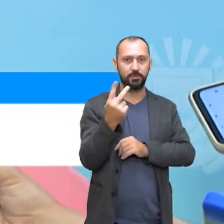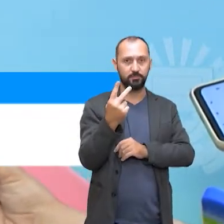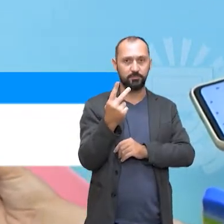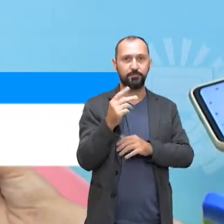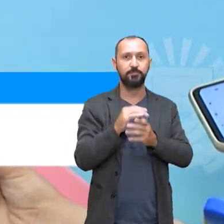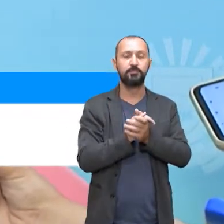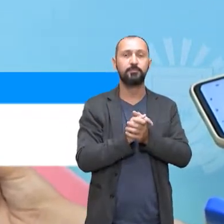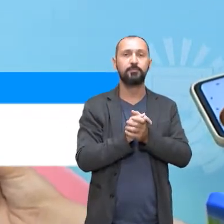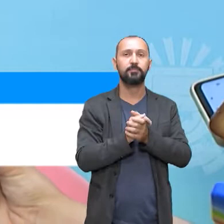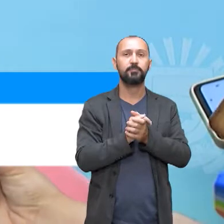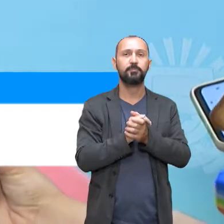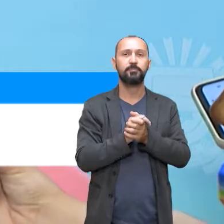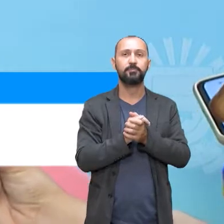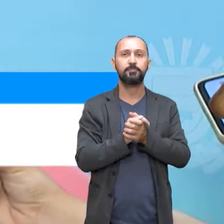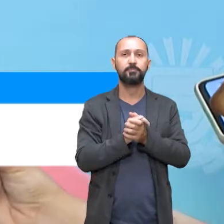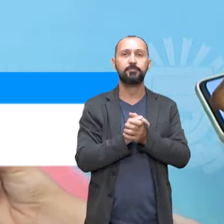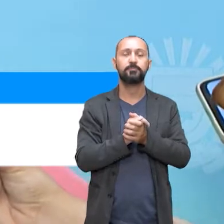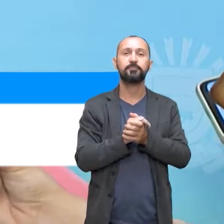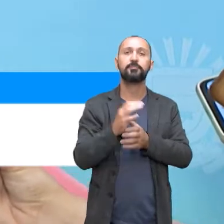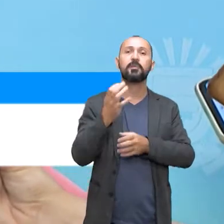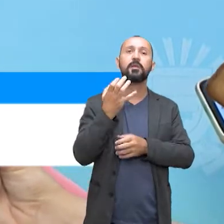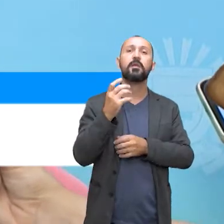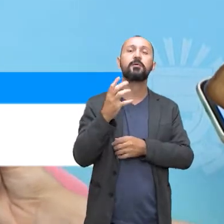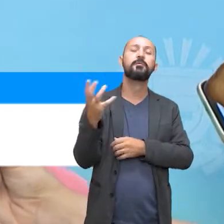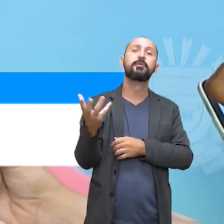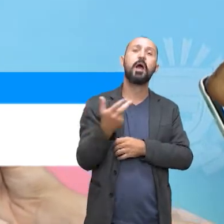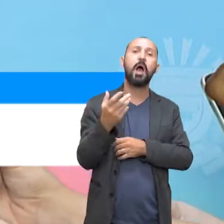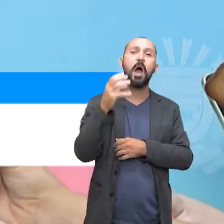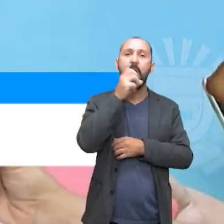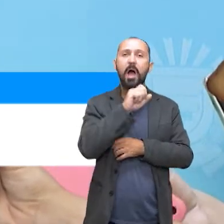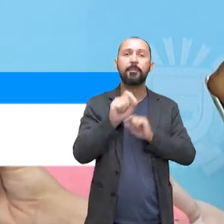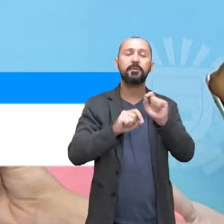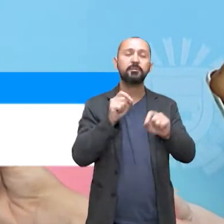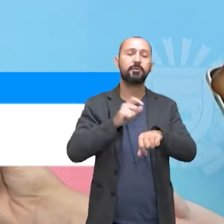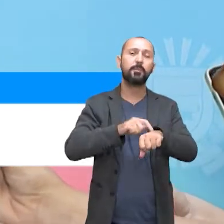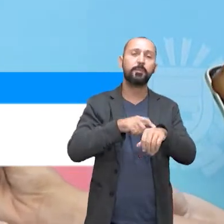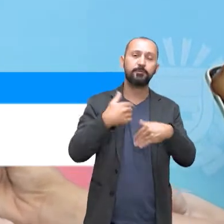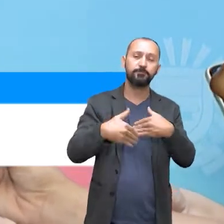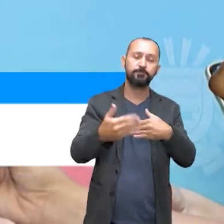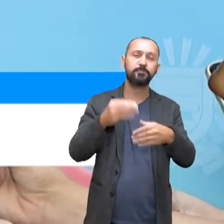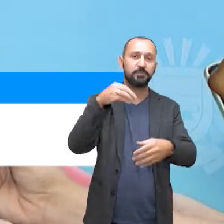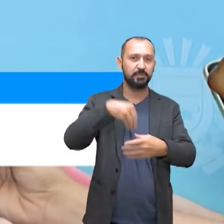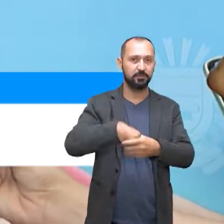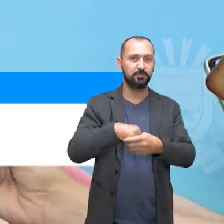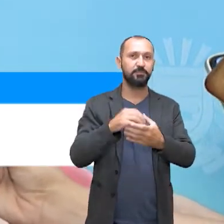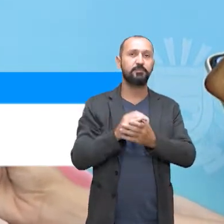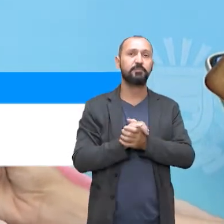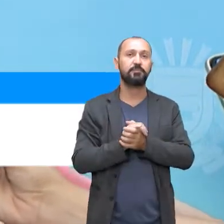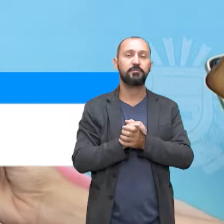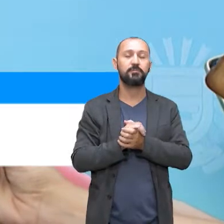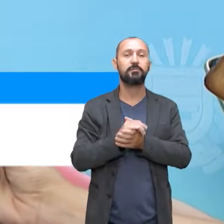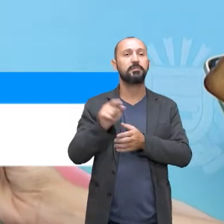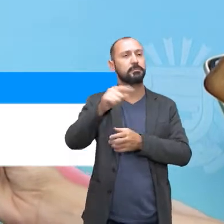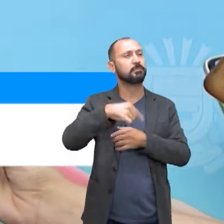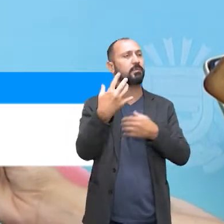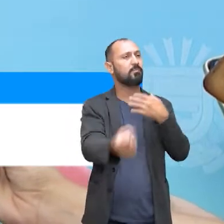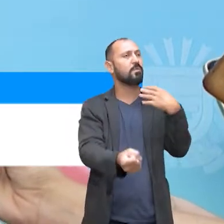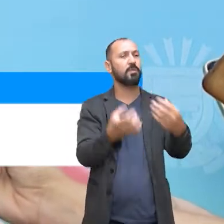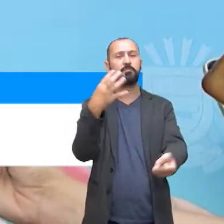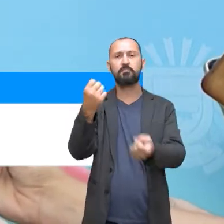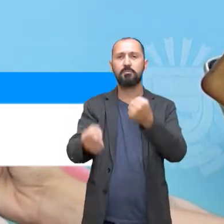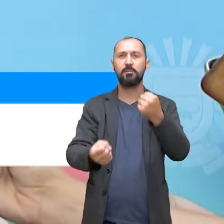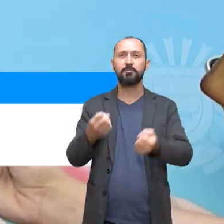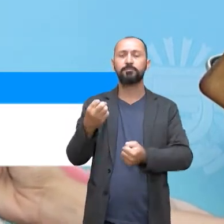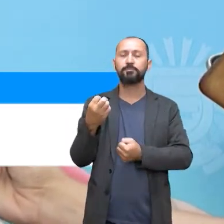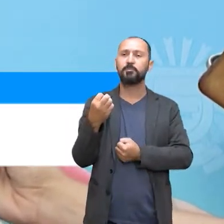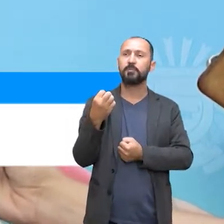interno por 2, em função de que a gente quer uma agilização maior nos procedimentos internos aqui. Todo mundo